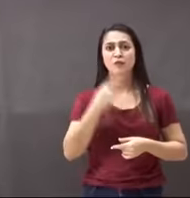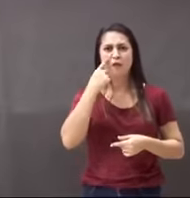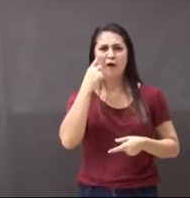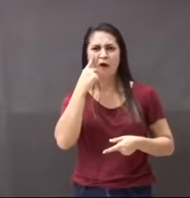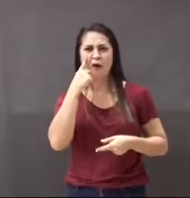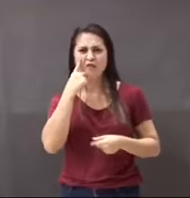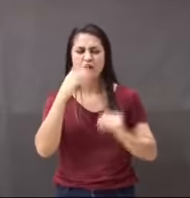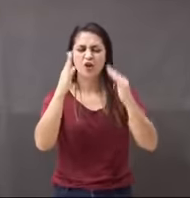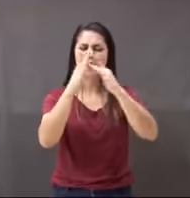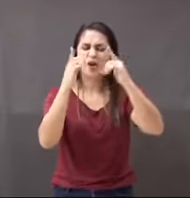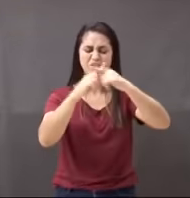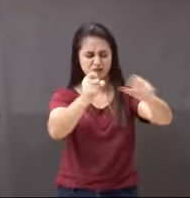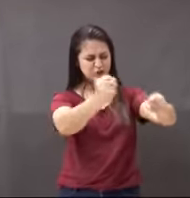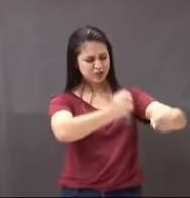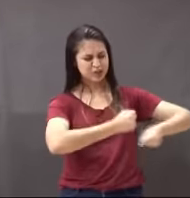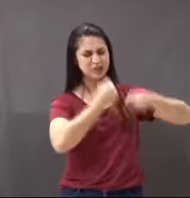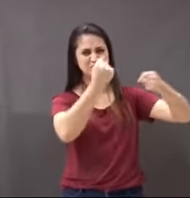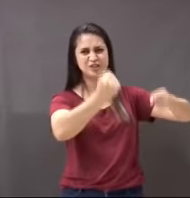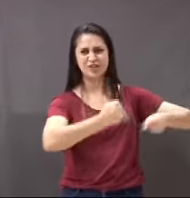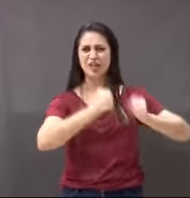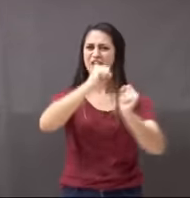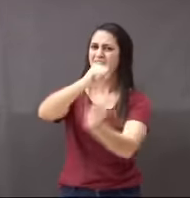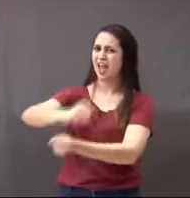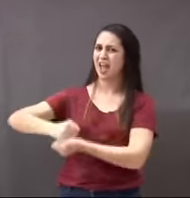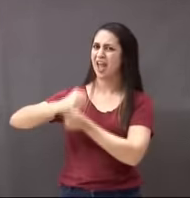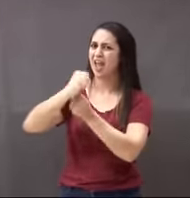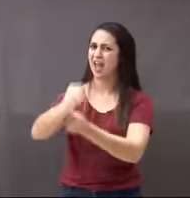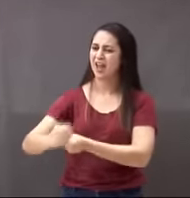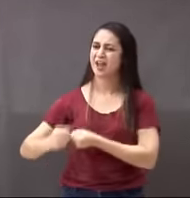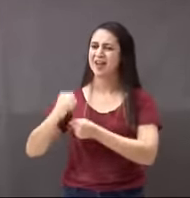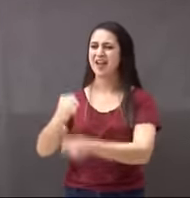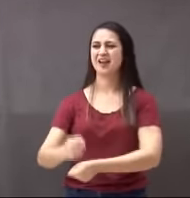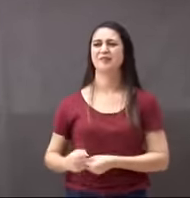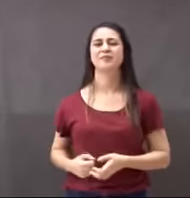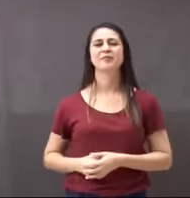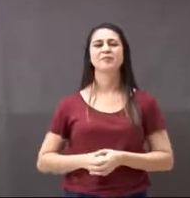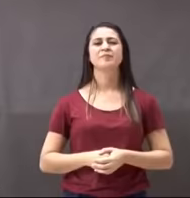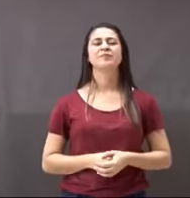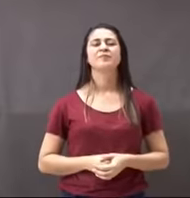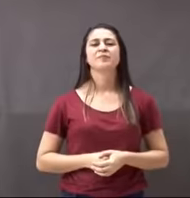ouvir durante 30 segundos uma igreja viva que rema. Uriaba Calaba.